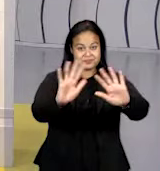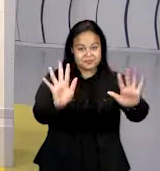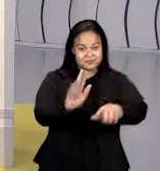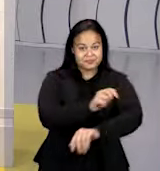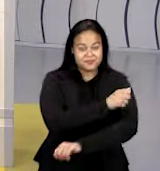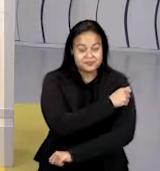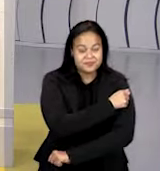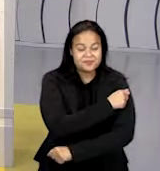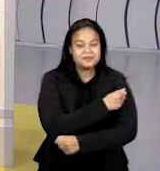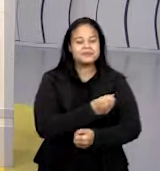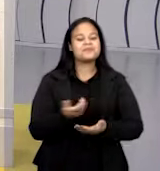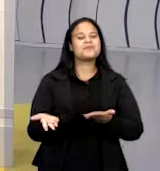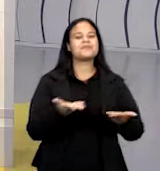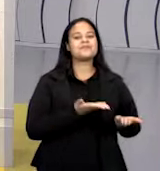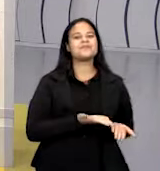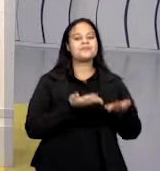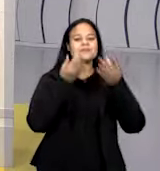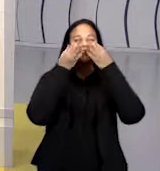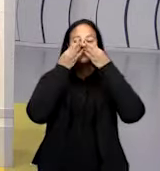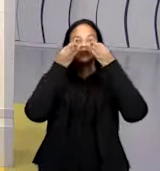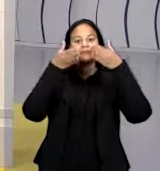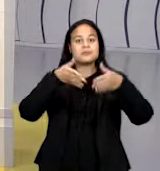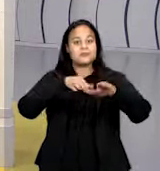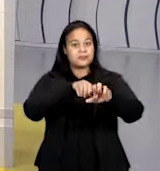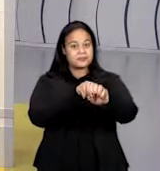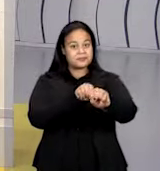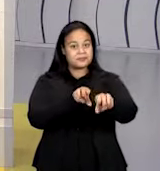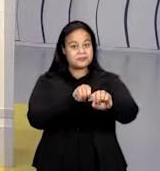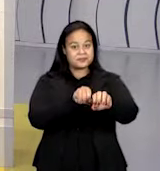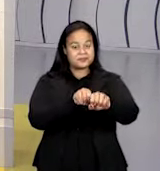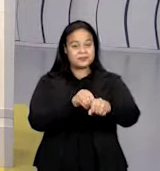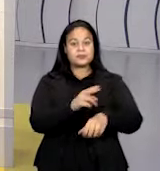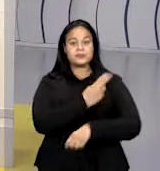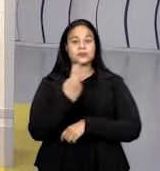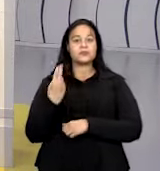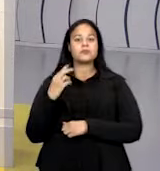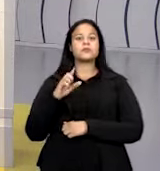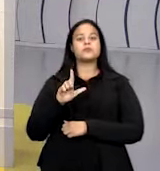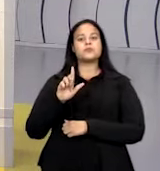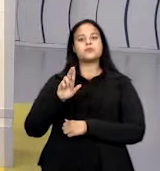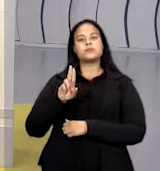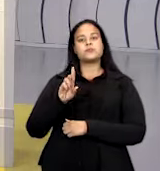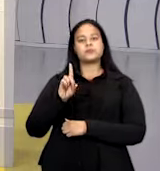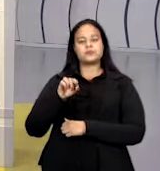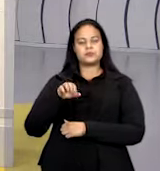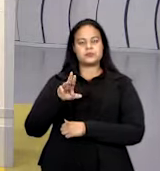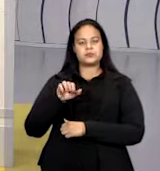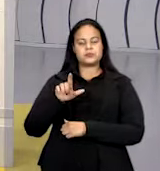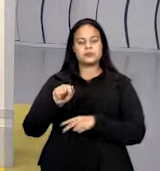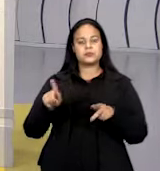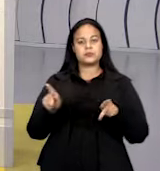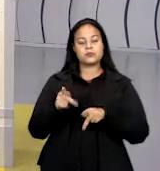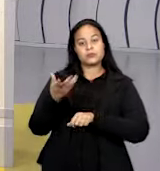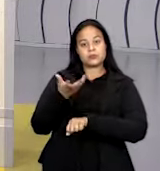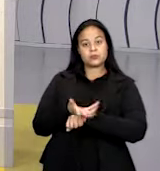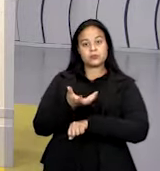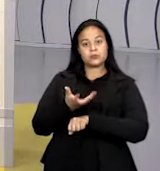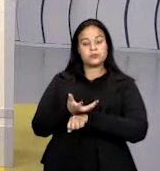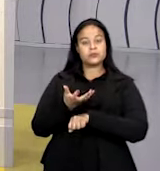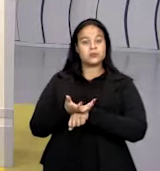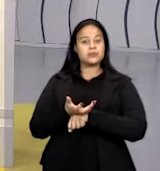Olá, aluno! Seja bem-vindo ao Se Liga na Educação. Meu nome é Ludmila Lima, eu sou professora